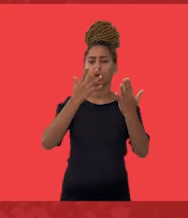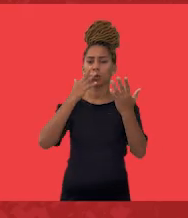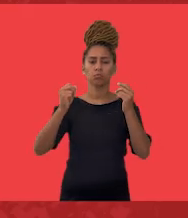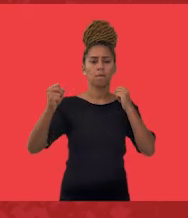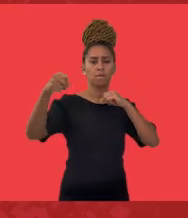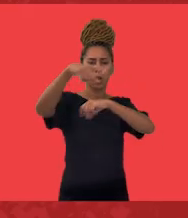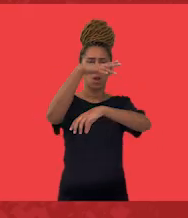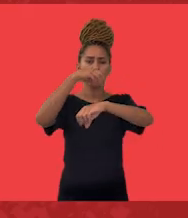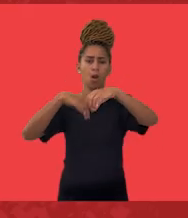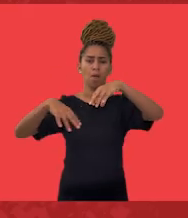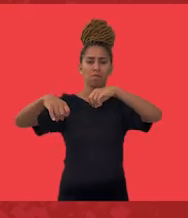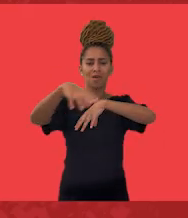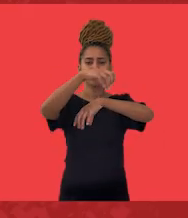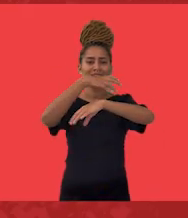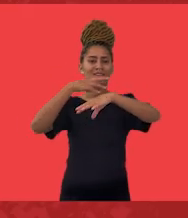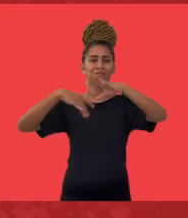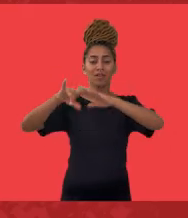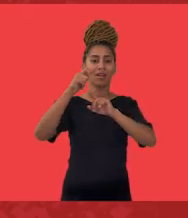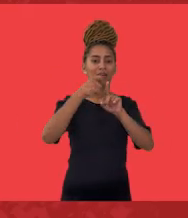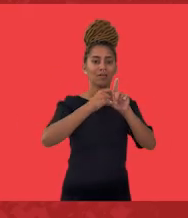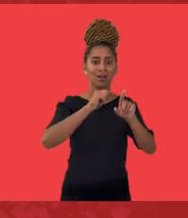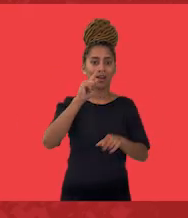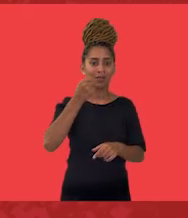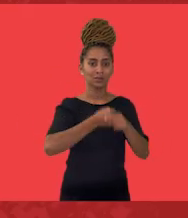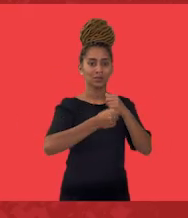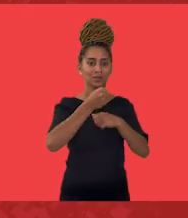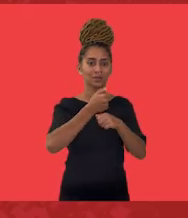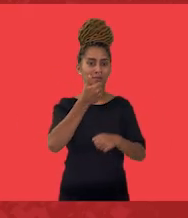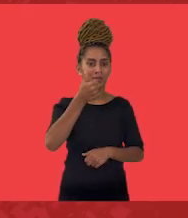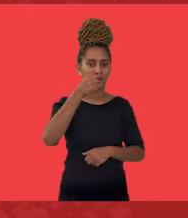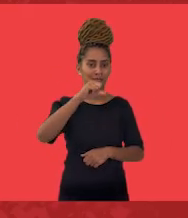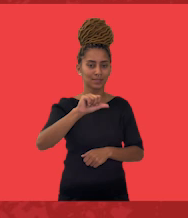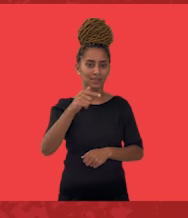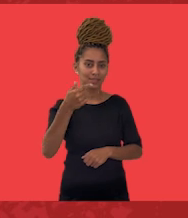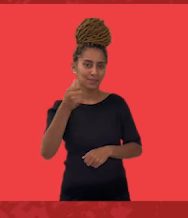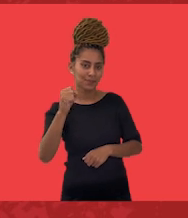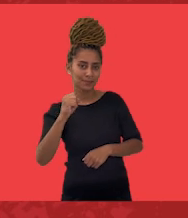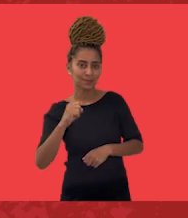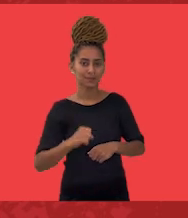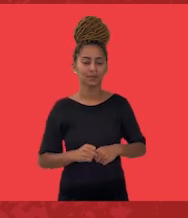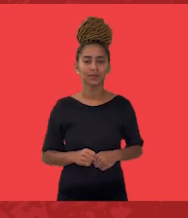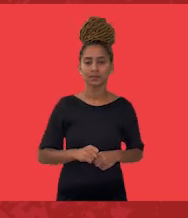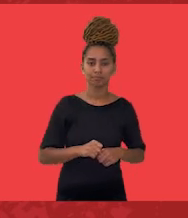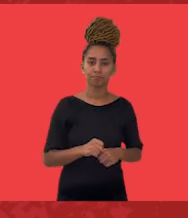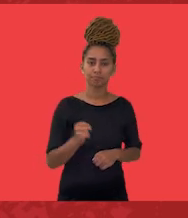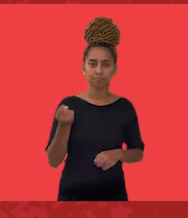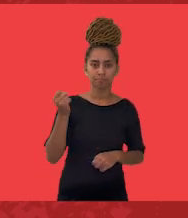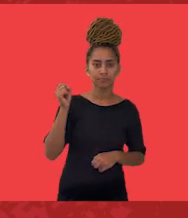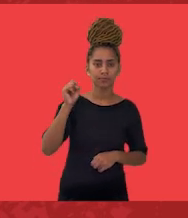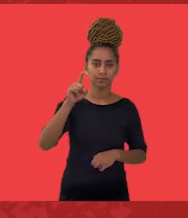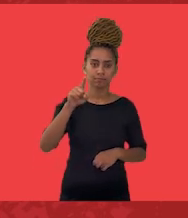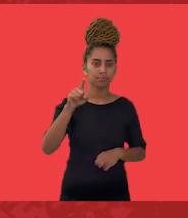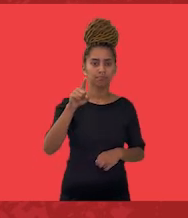e escrever uma cartinha sem assinatura, mas perfumada, guiada pelo meu amigo pombo